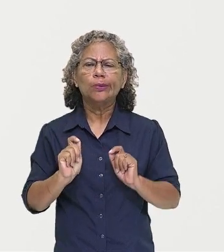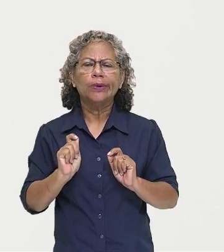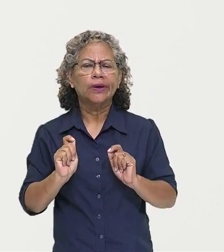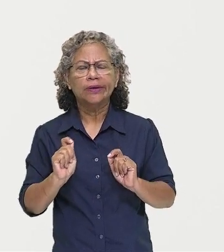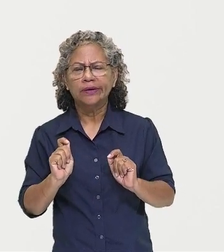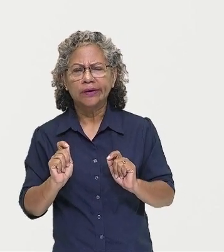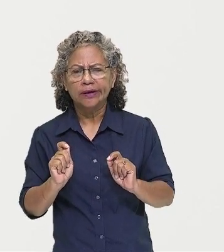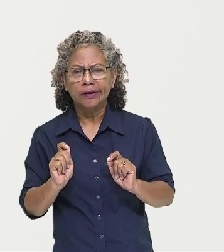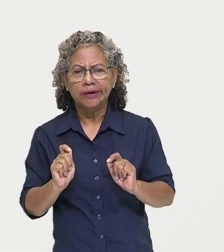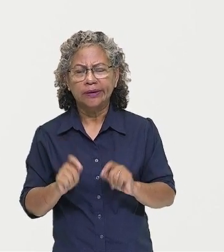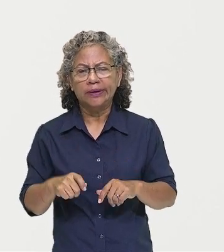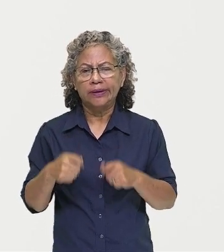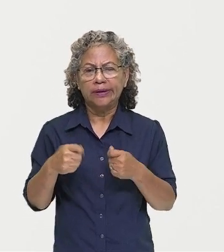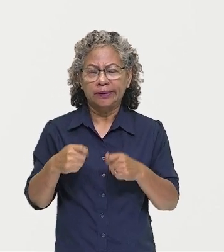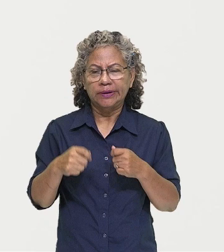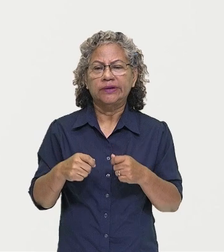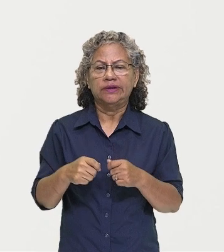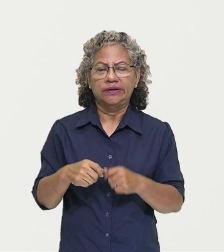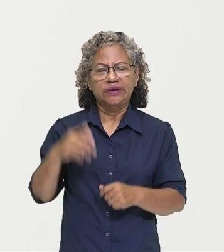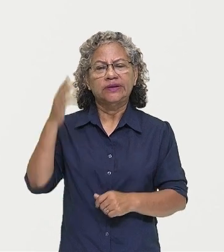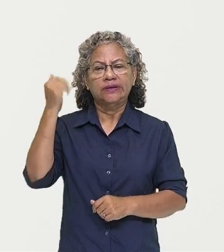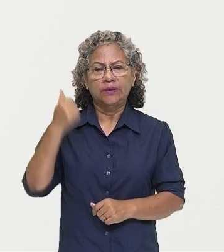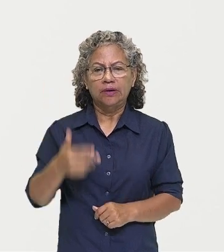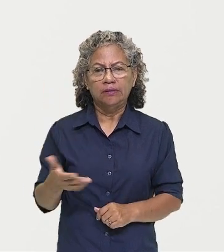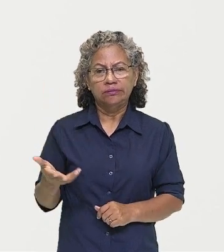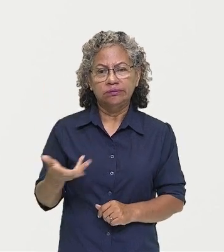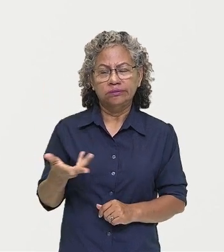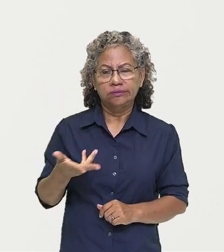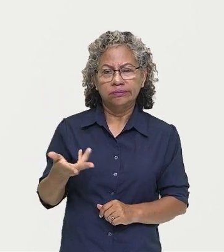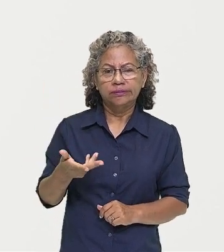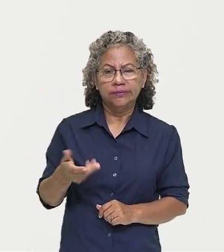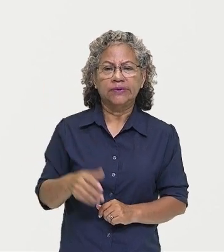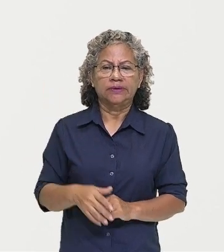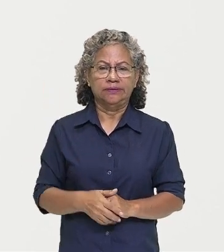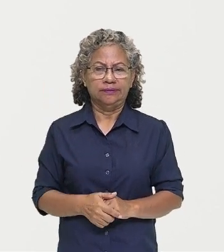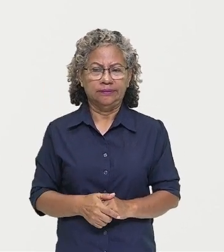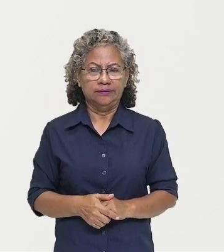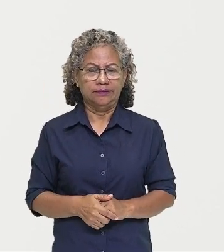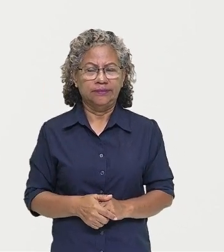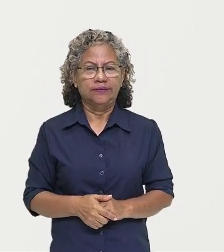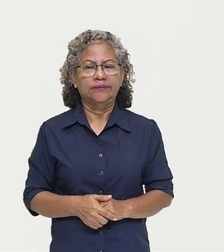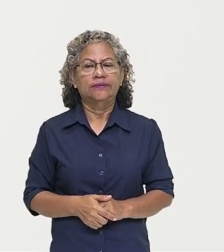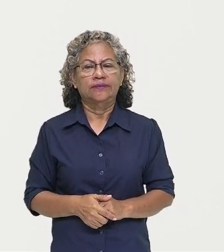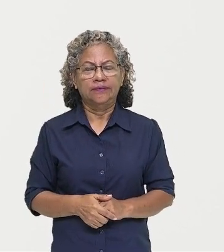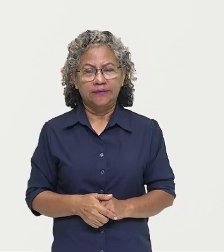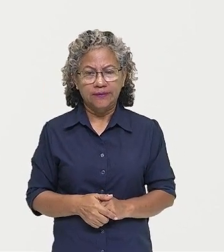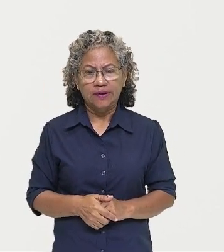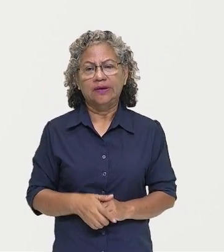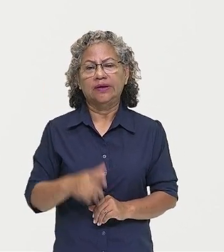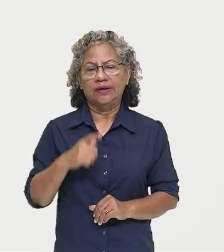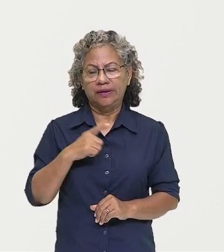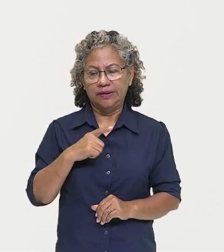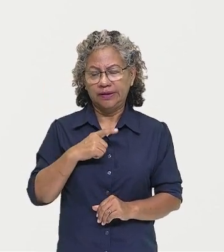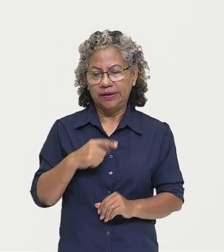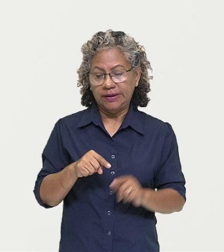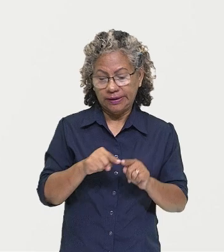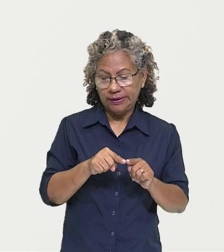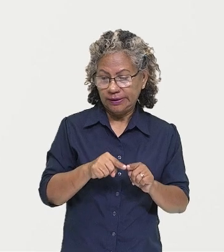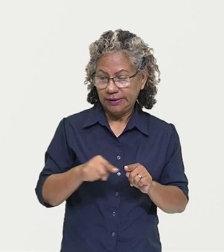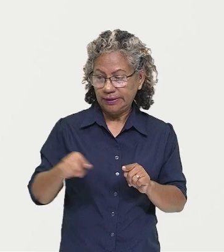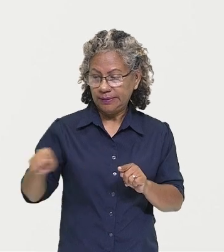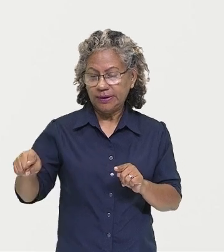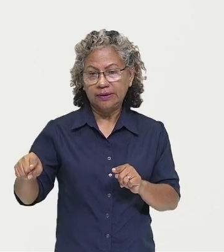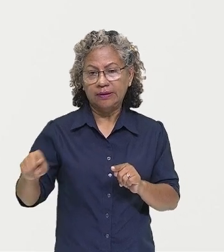a variação da velocidade de um móvel, ou seja, a velocidade de um móvel em função